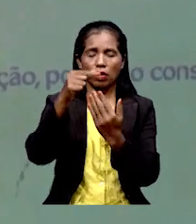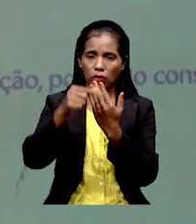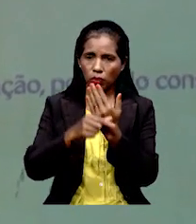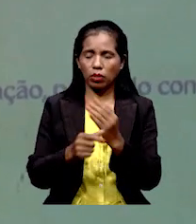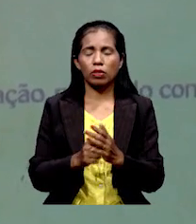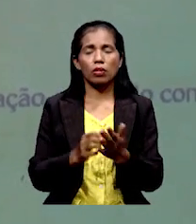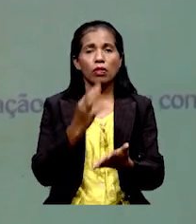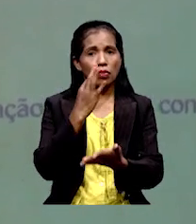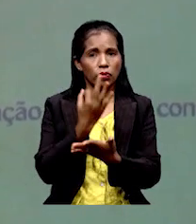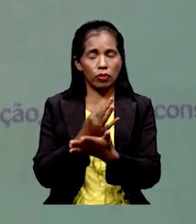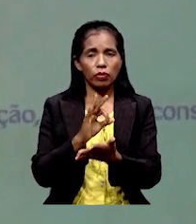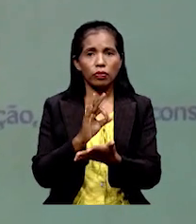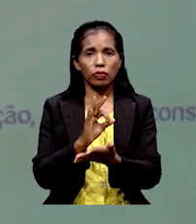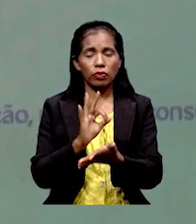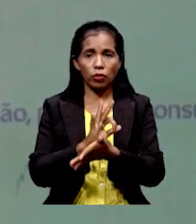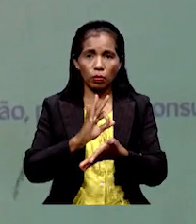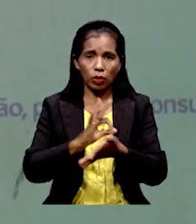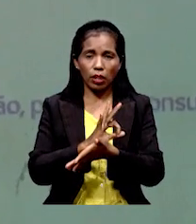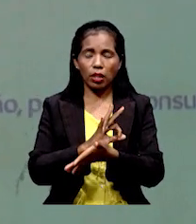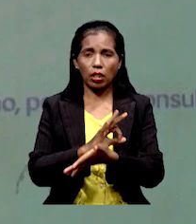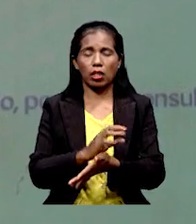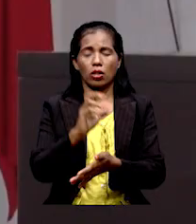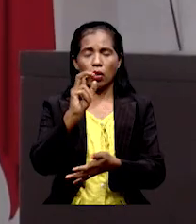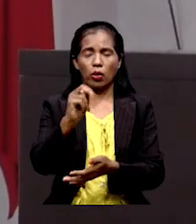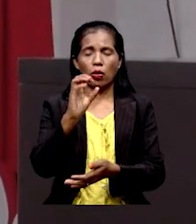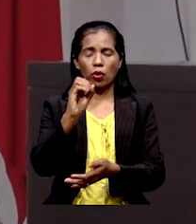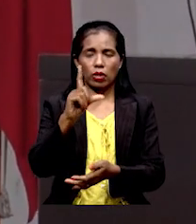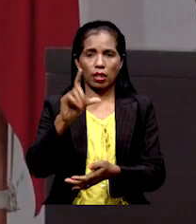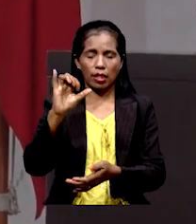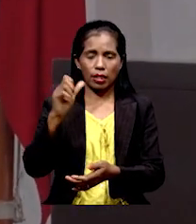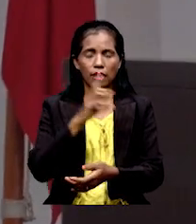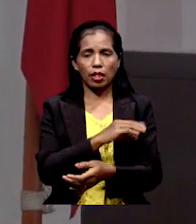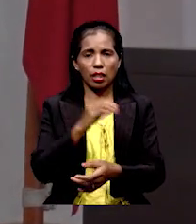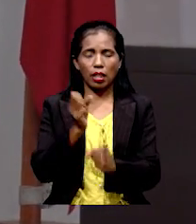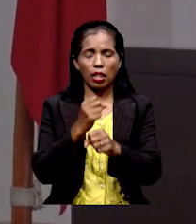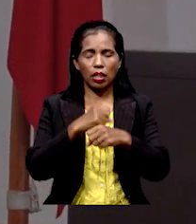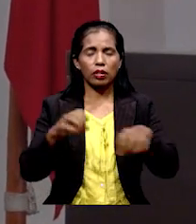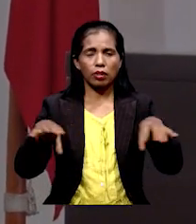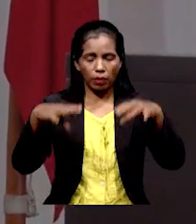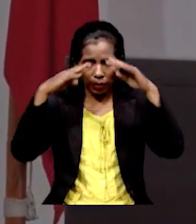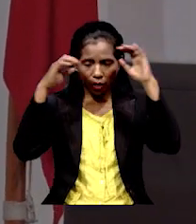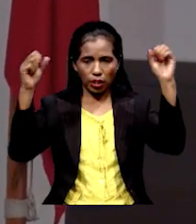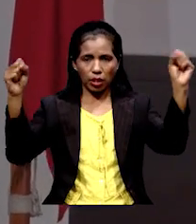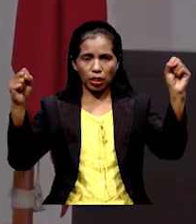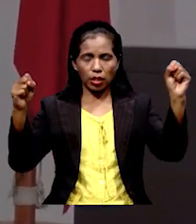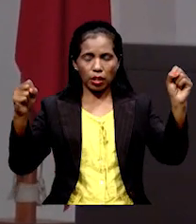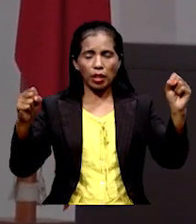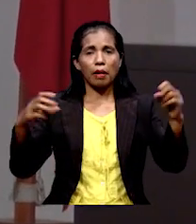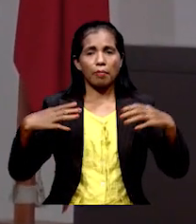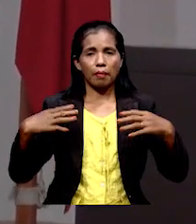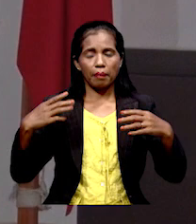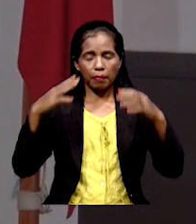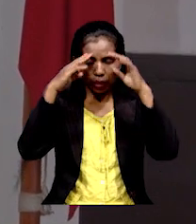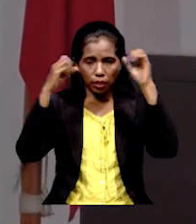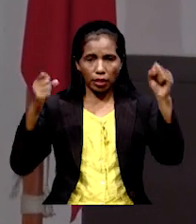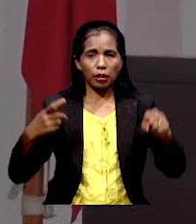tribunal recurso prepara ba ema sirnebe hala oknar ia organ soberano hat hanesen presidente republika, presidente parlamento nasional